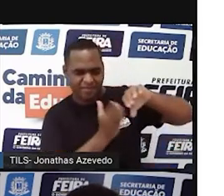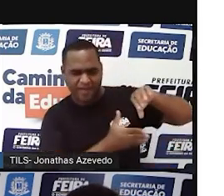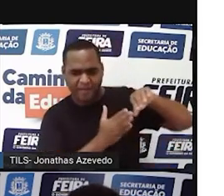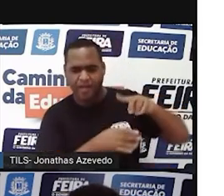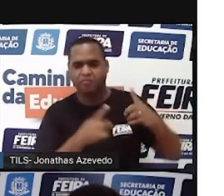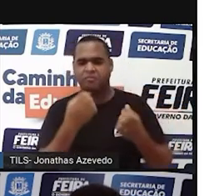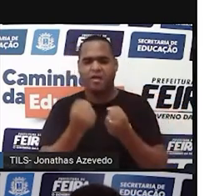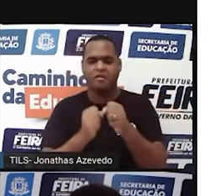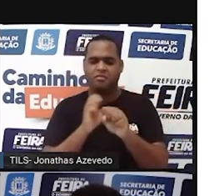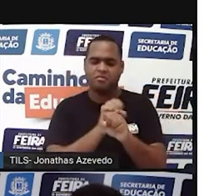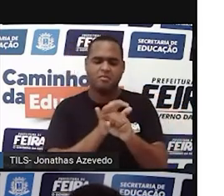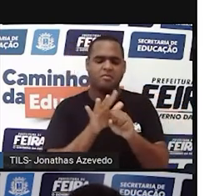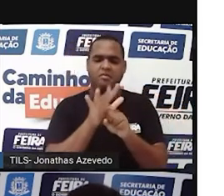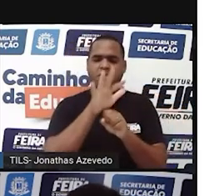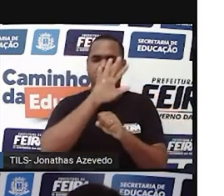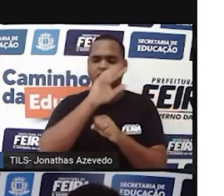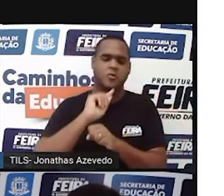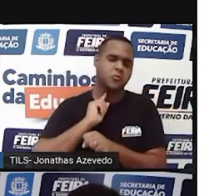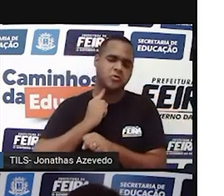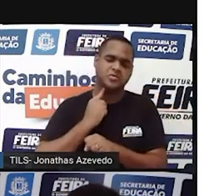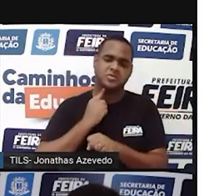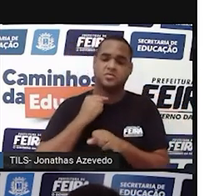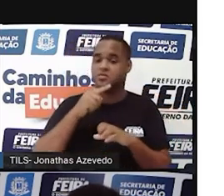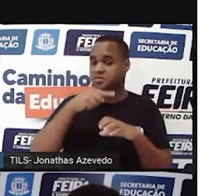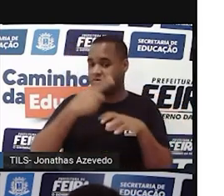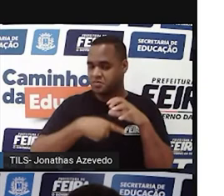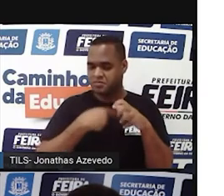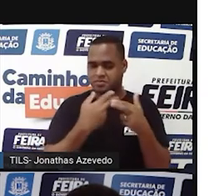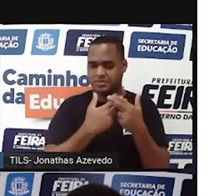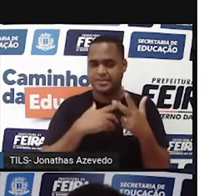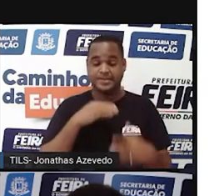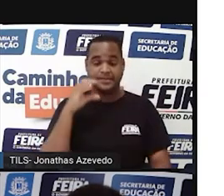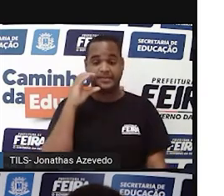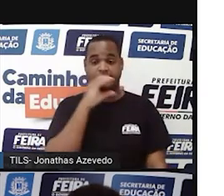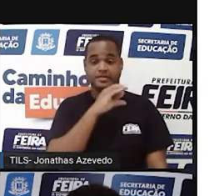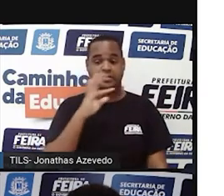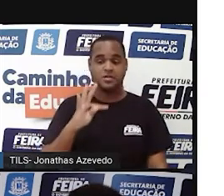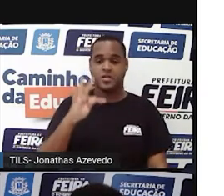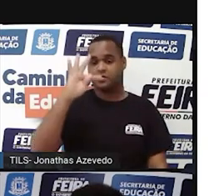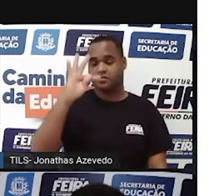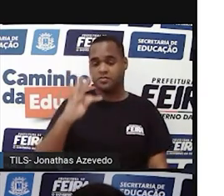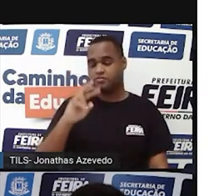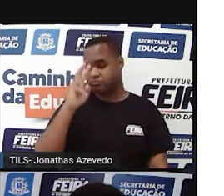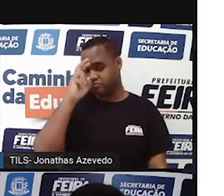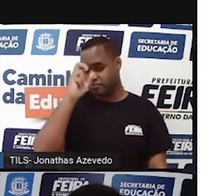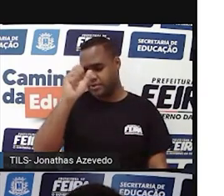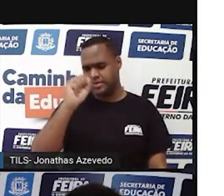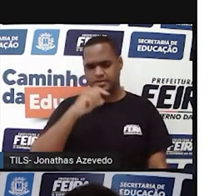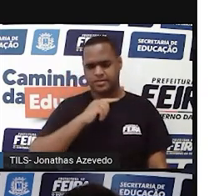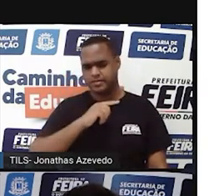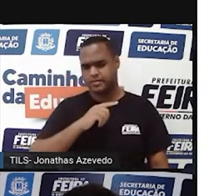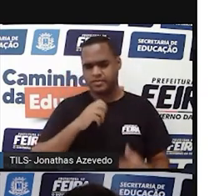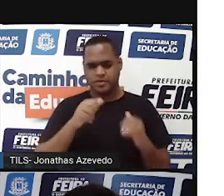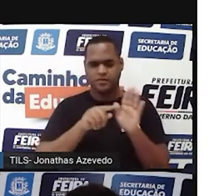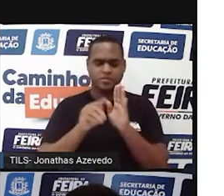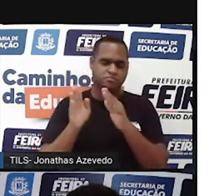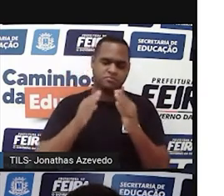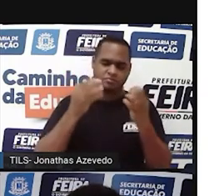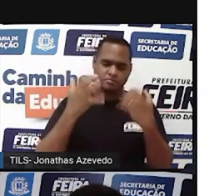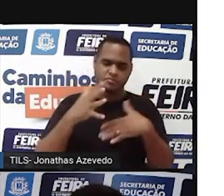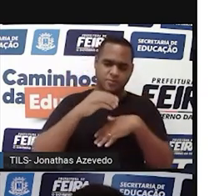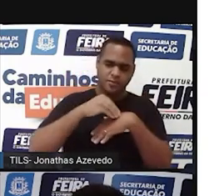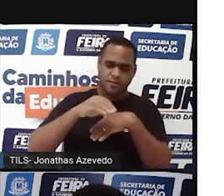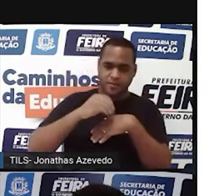carros, tudo isso tem feito com que o nosso planeta cada vez mais fique quente, né? Enfim, né? Uma parte do vídeo ali trazendo um